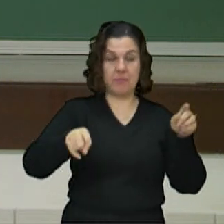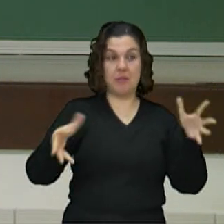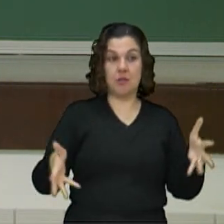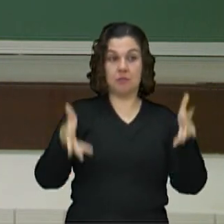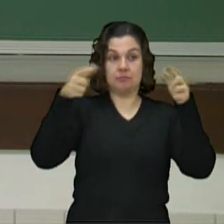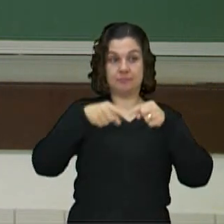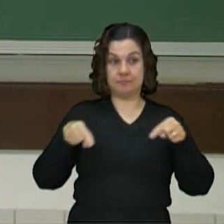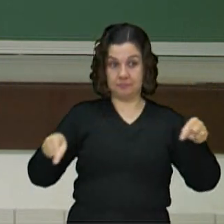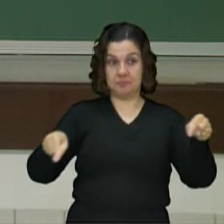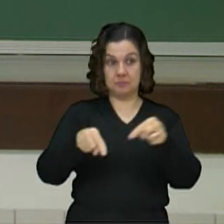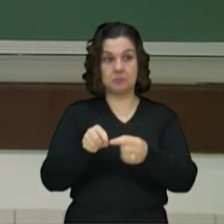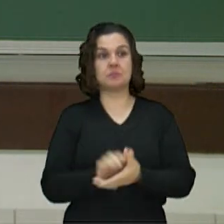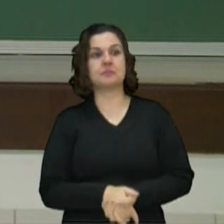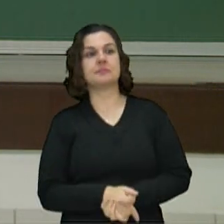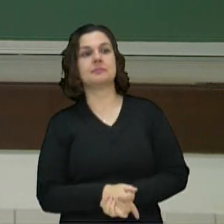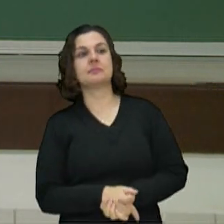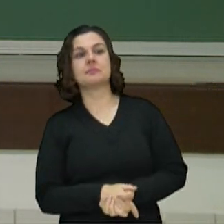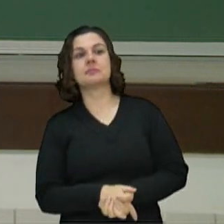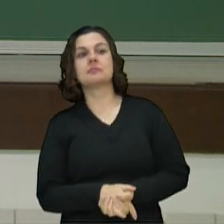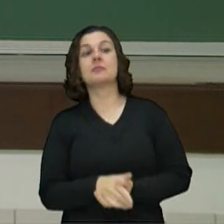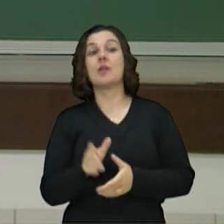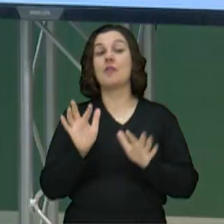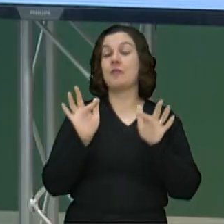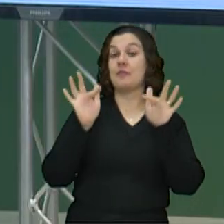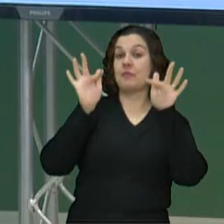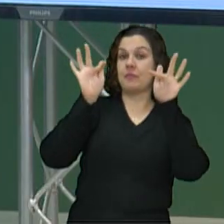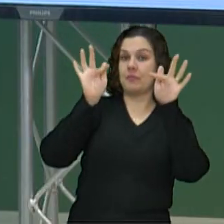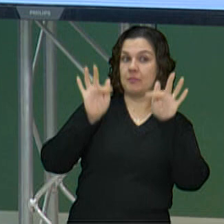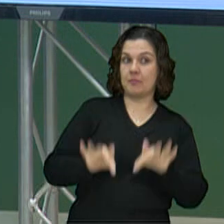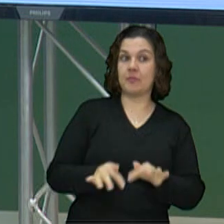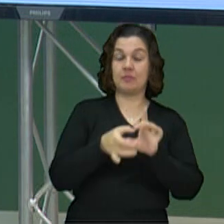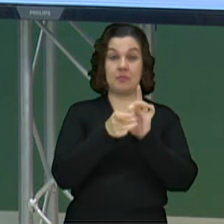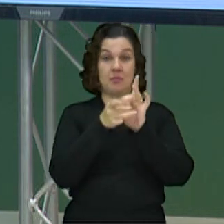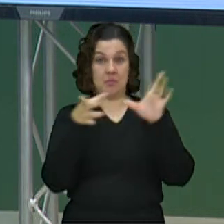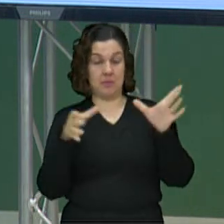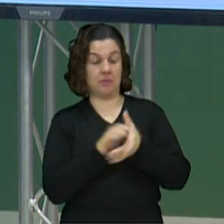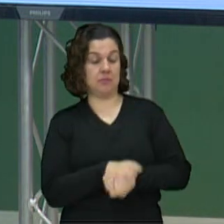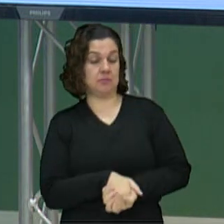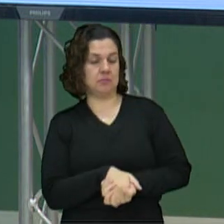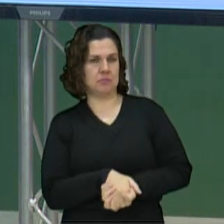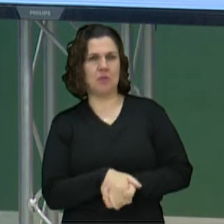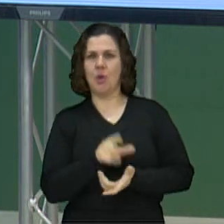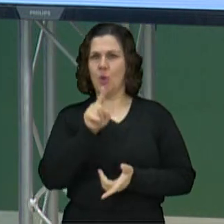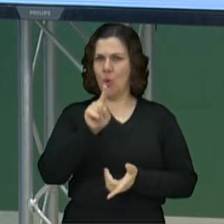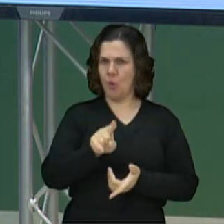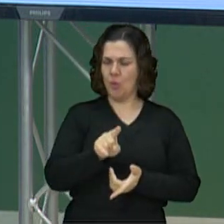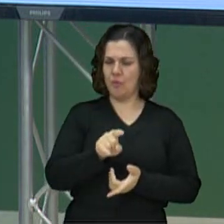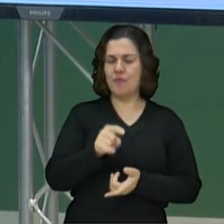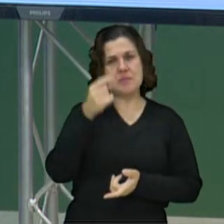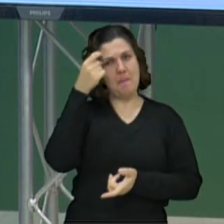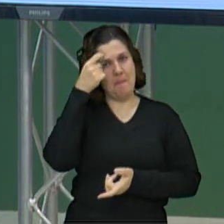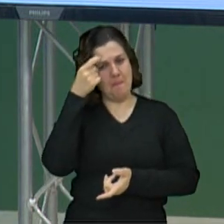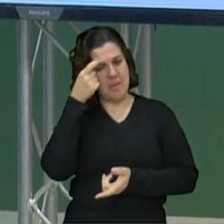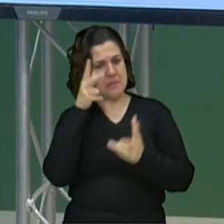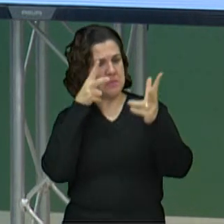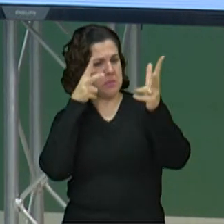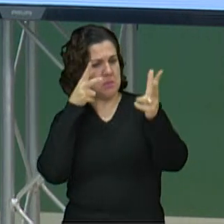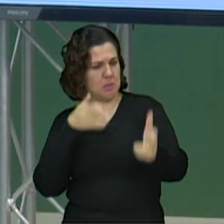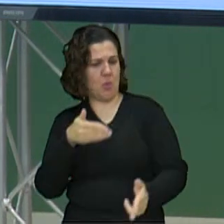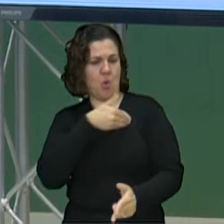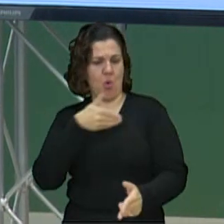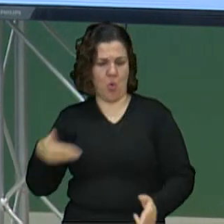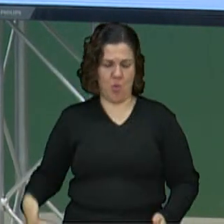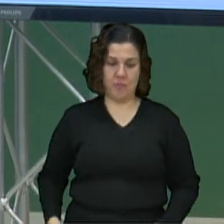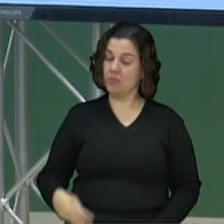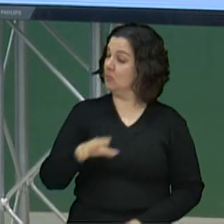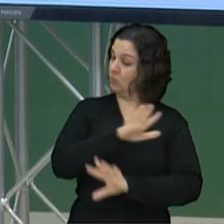aumentar território. Mais uma característica, fim das liberdades. Ou pensa-se como governo, ou não pode